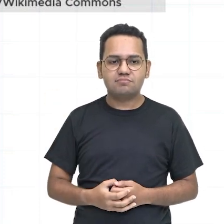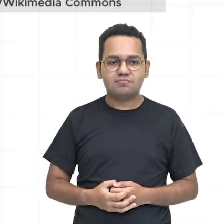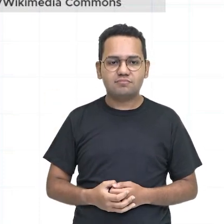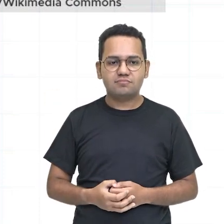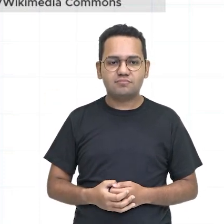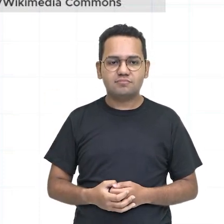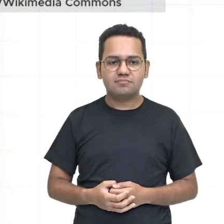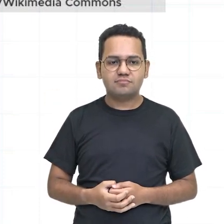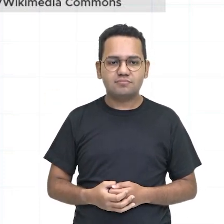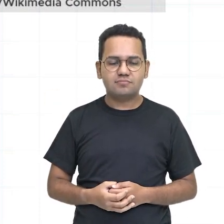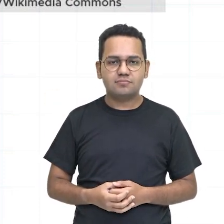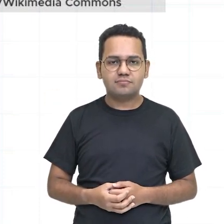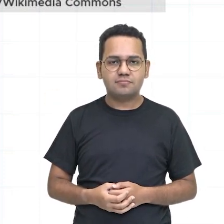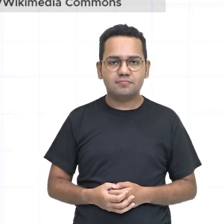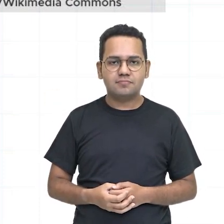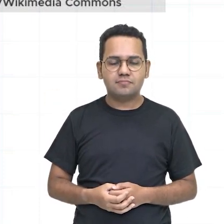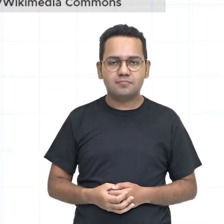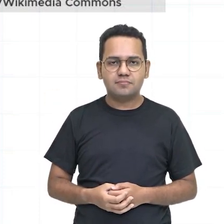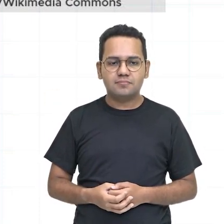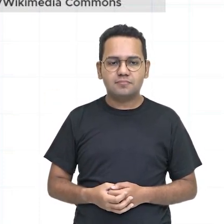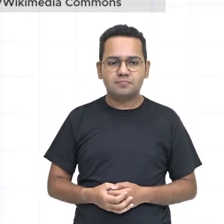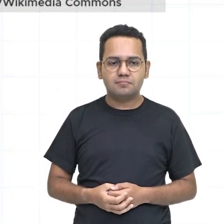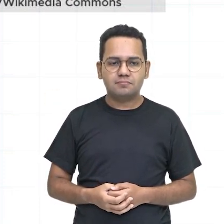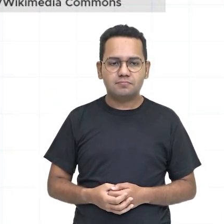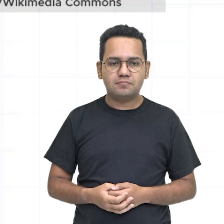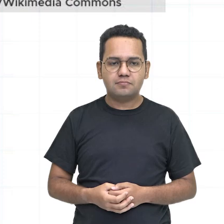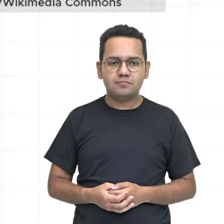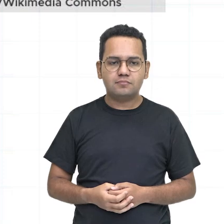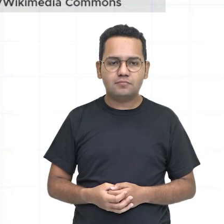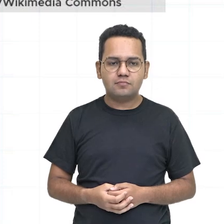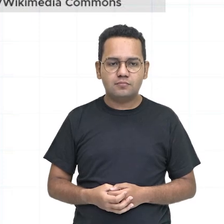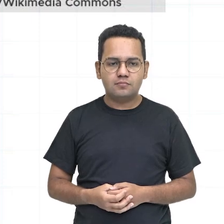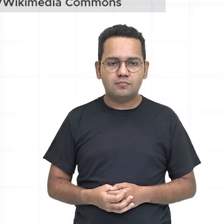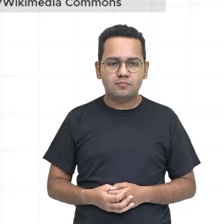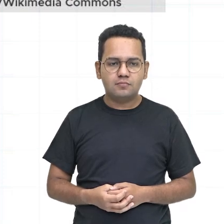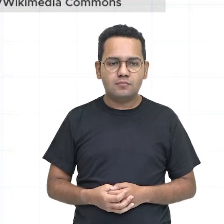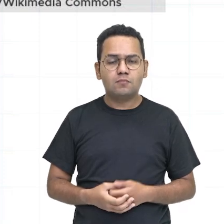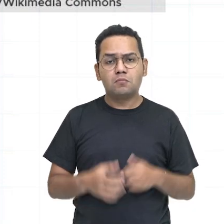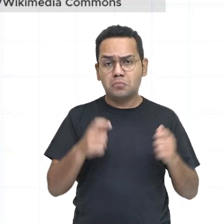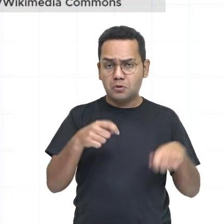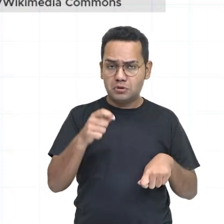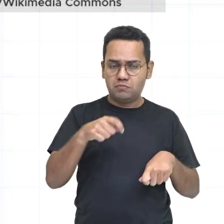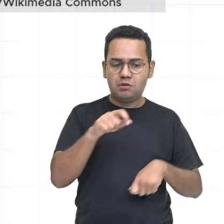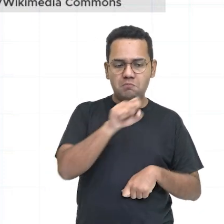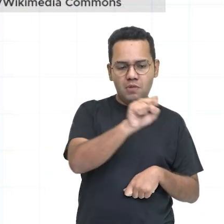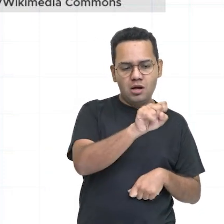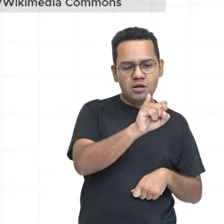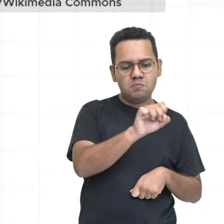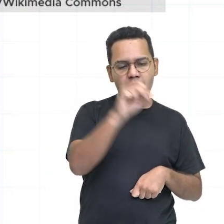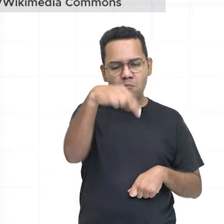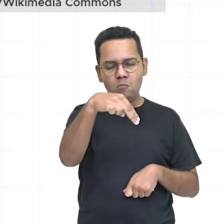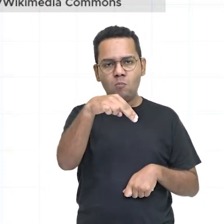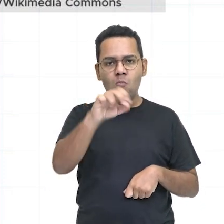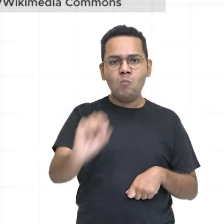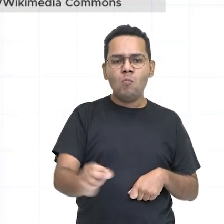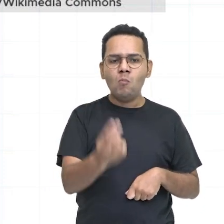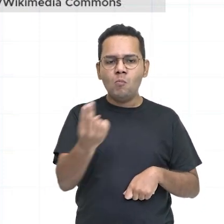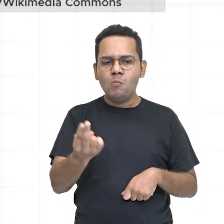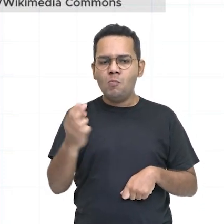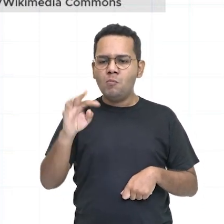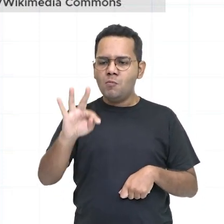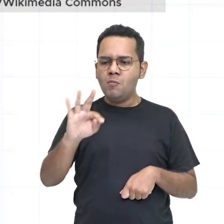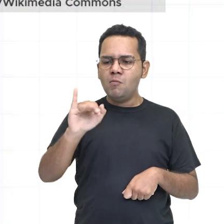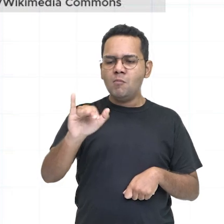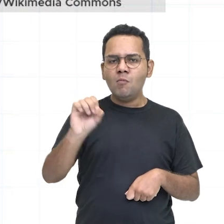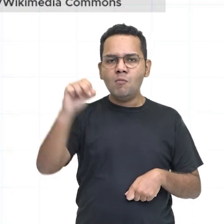ok? Expansão. Pode ser desse jeito aí com S-I-O-N ou com T-I-O-N.